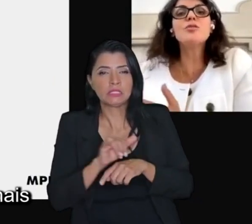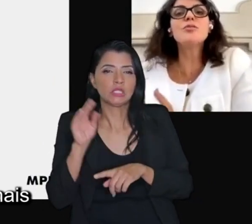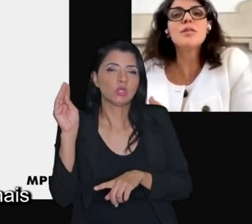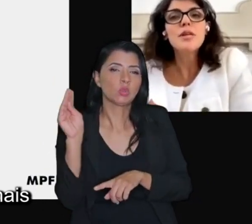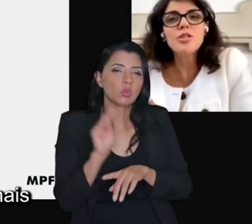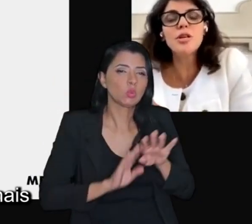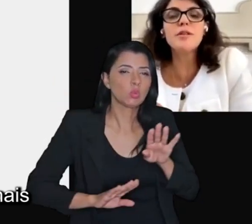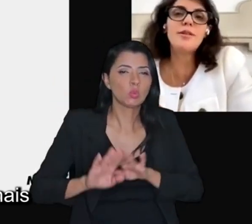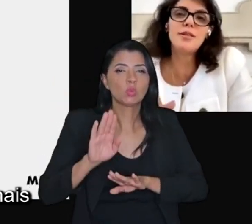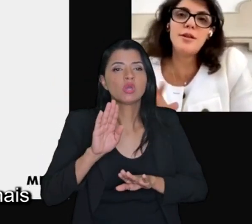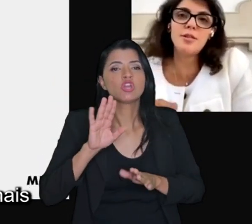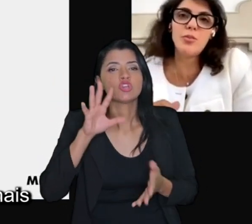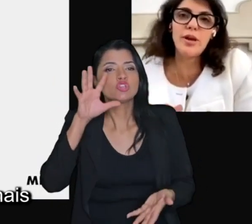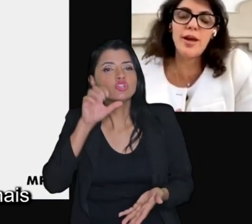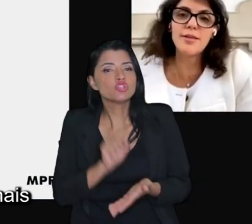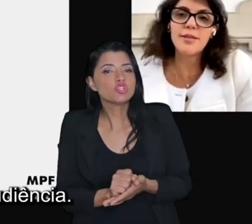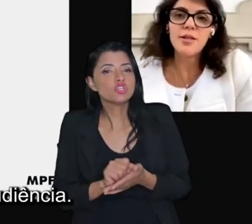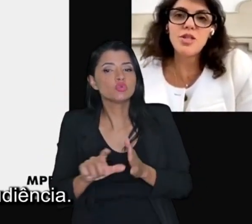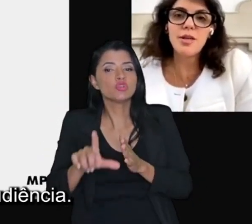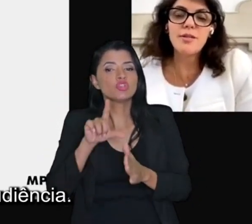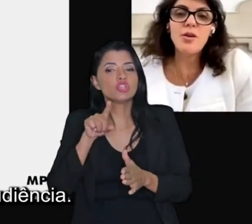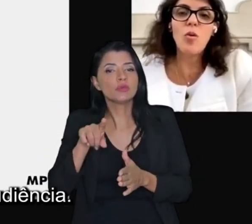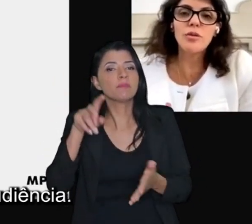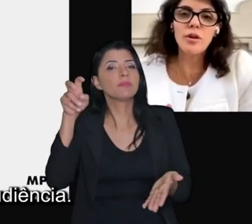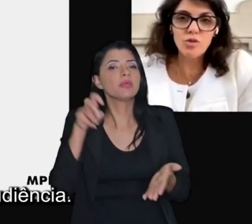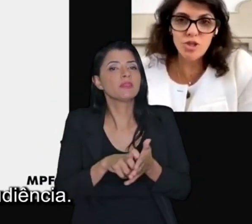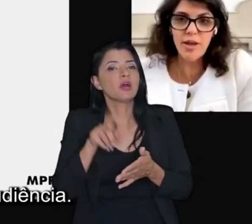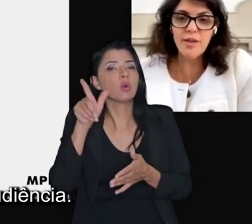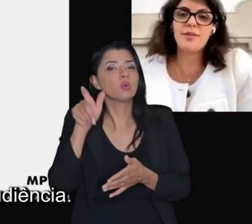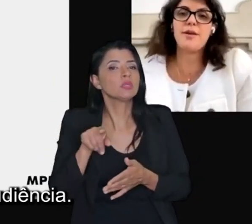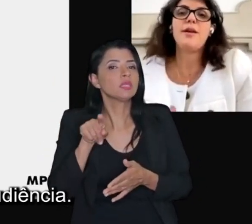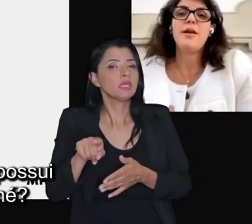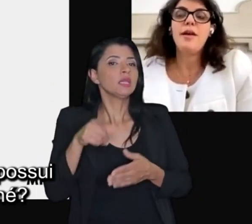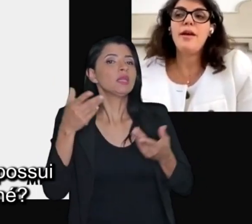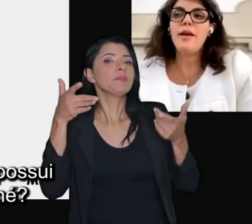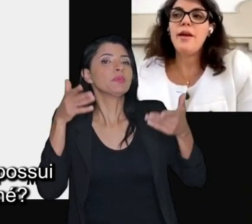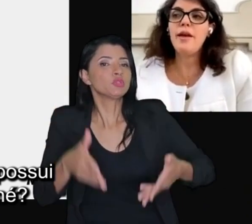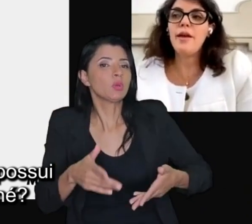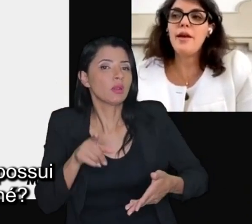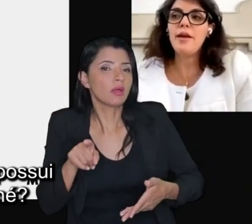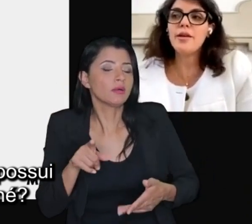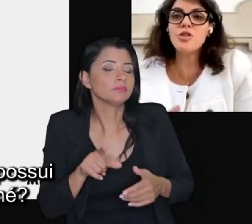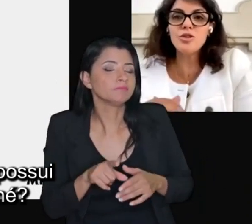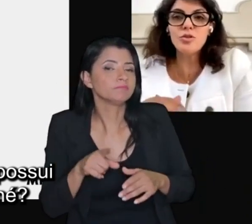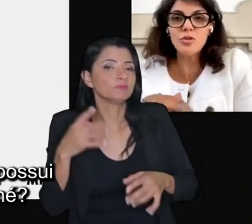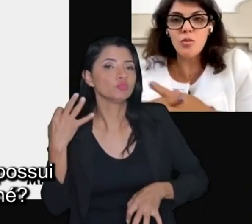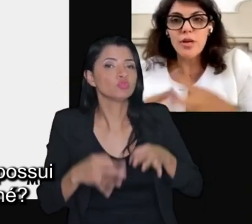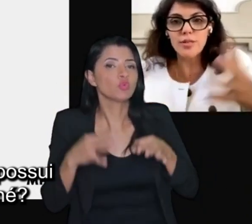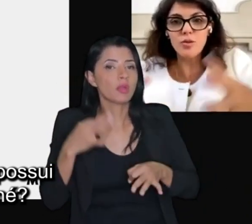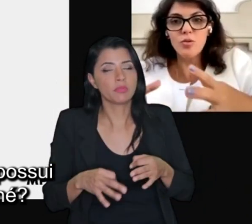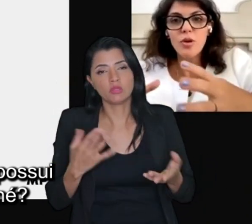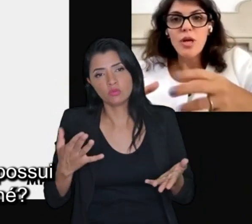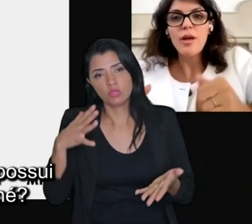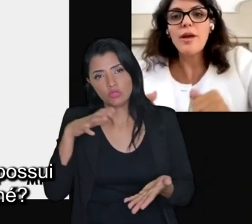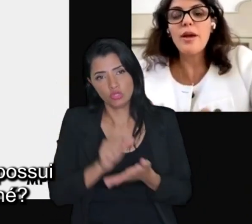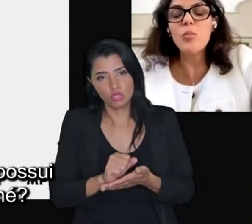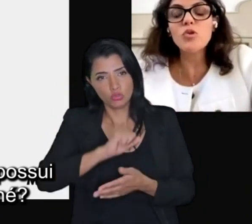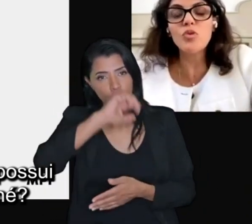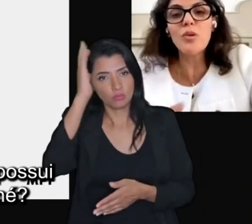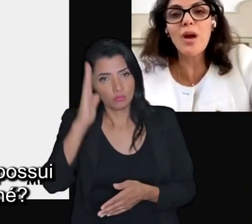os registros de antecedentes penais de quem se encontra na audiência. Registros que o